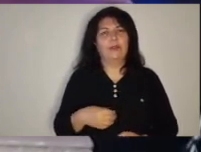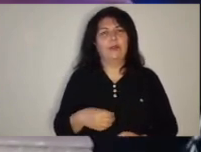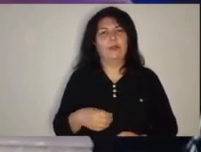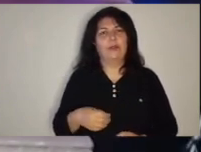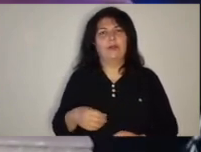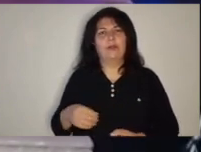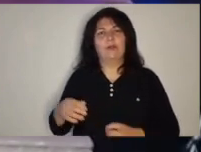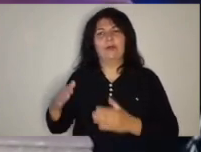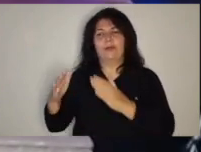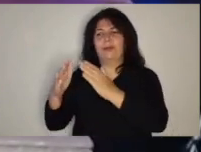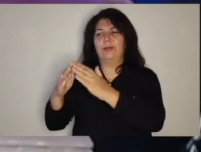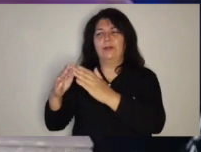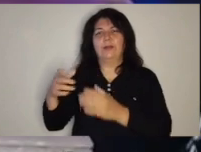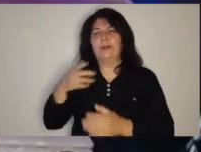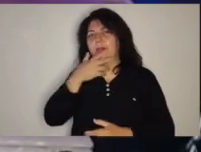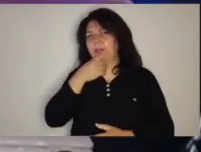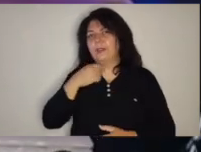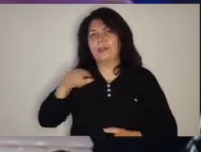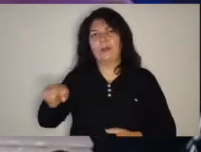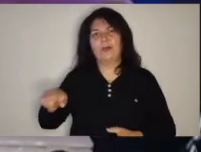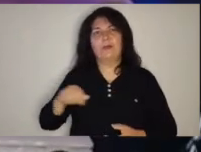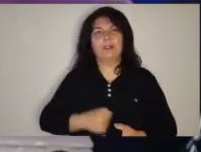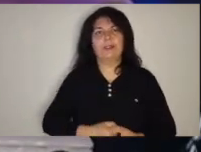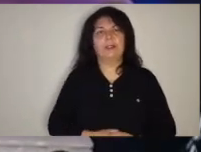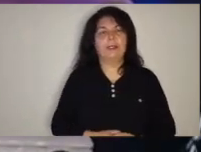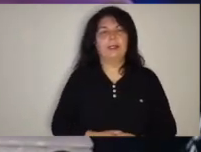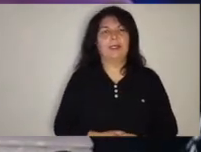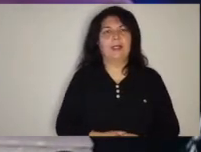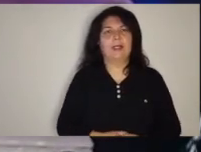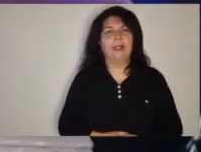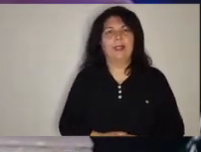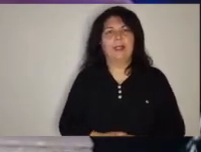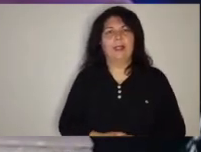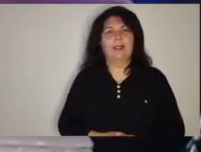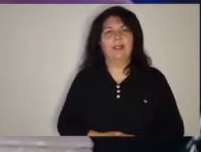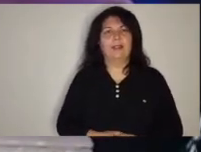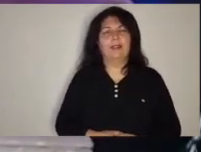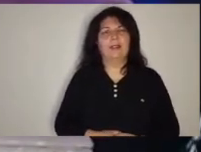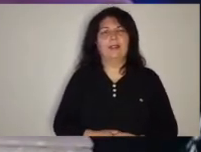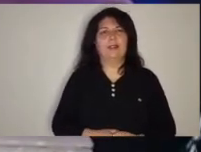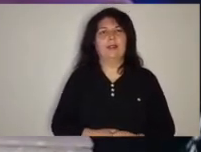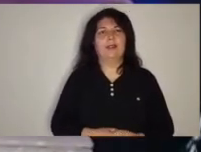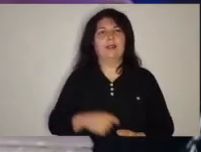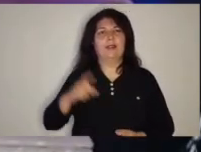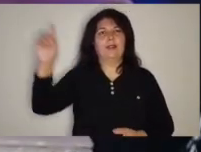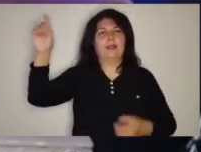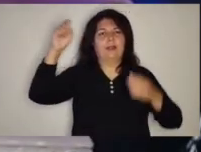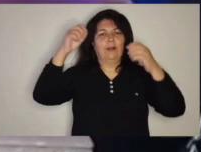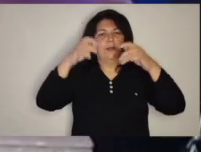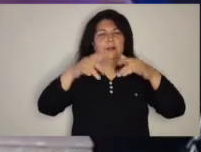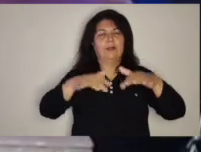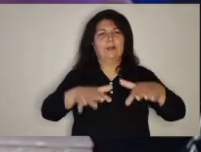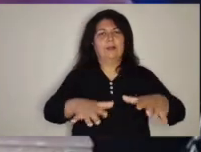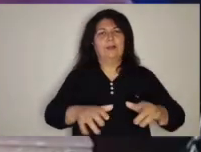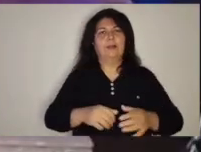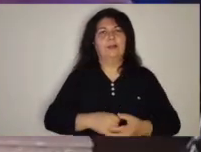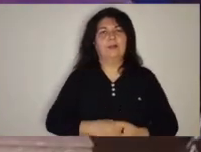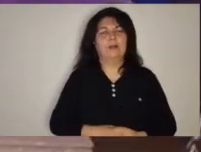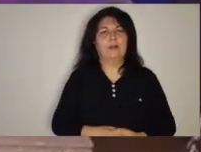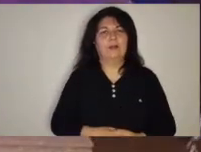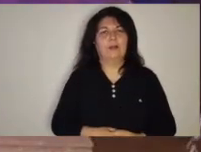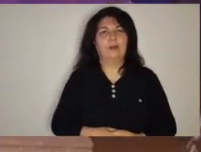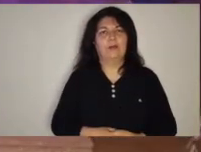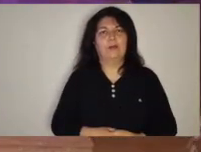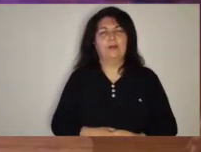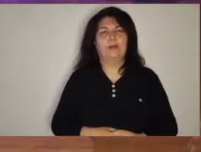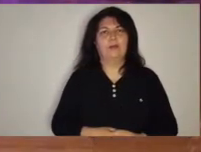terceiro, Sacar o quarto, Netanael o quinto, Amiel o sexto, Issacar o sétimo, Peuletai